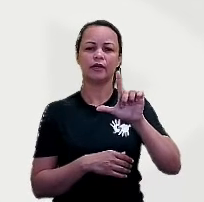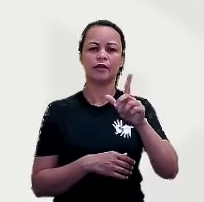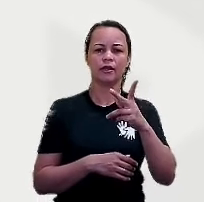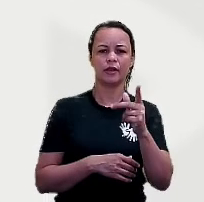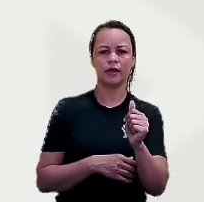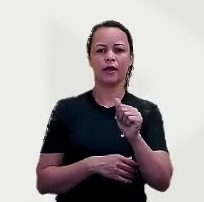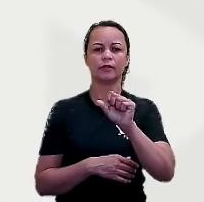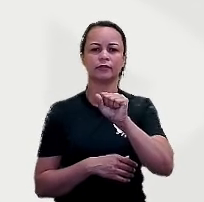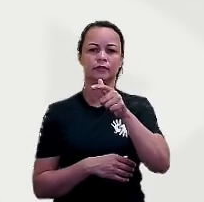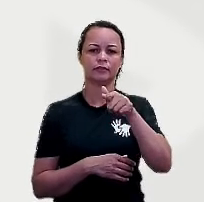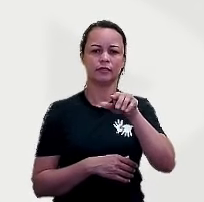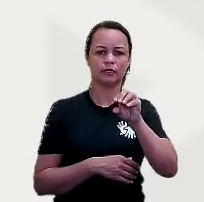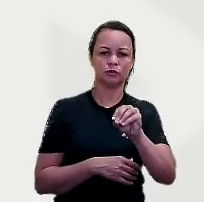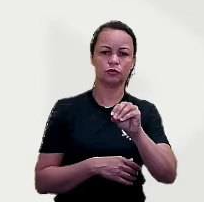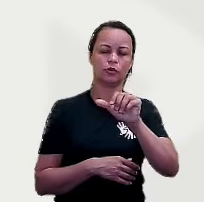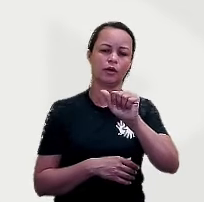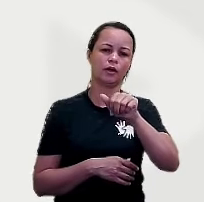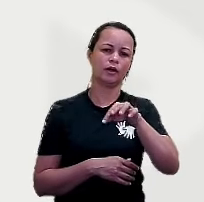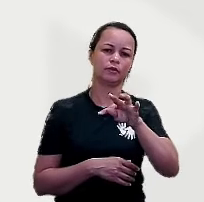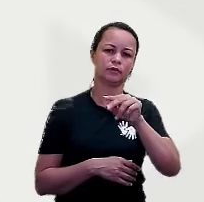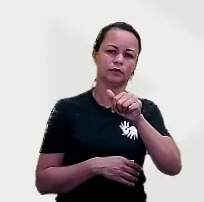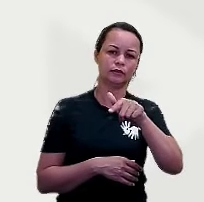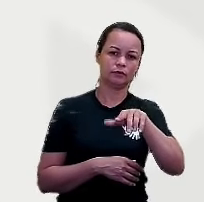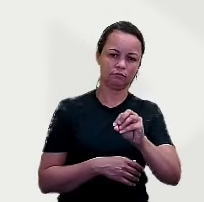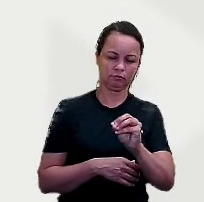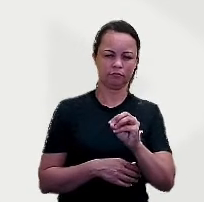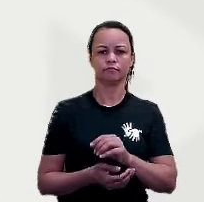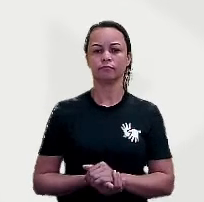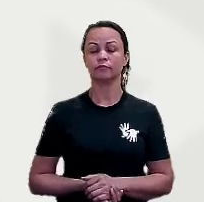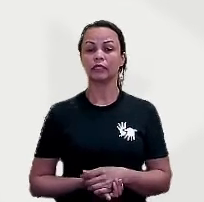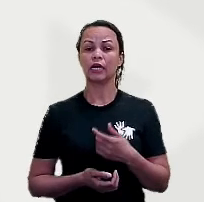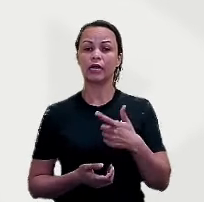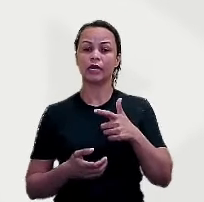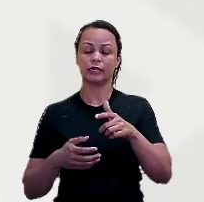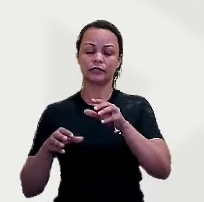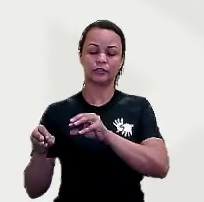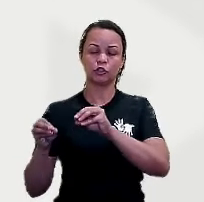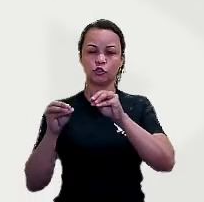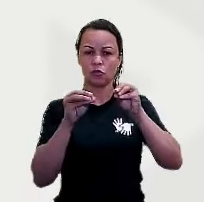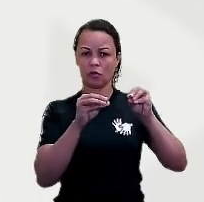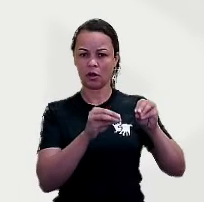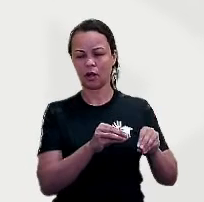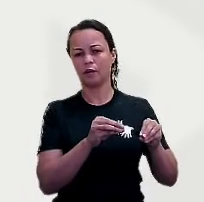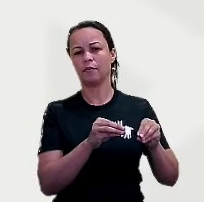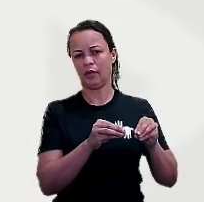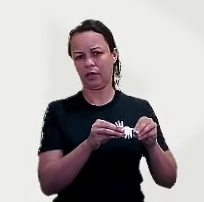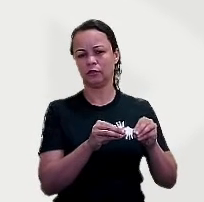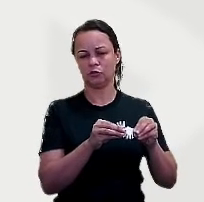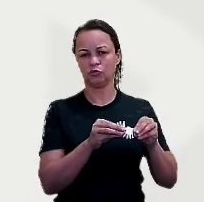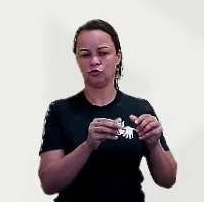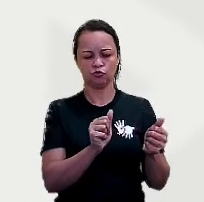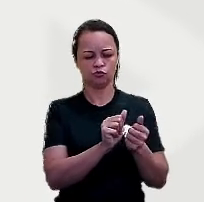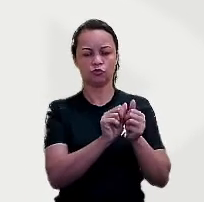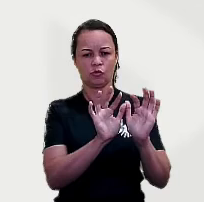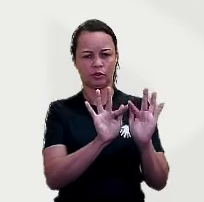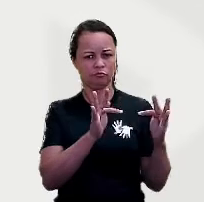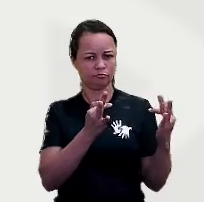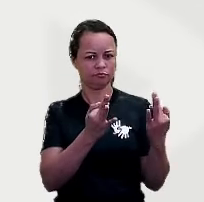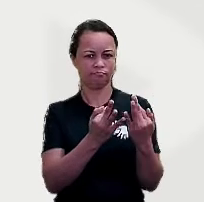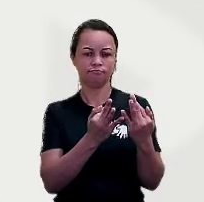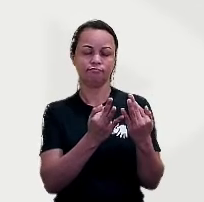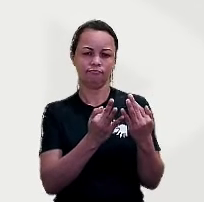esse trajeto, esse deslocamento de Diogo de Braga com sua família para